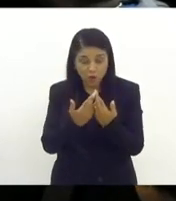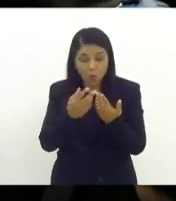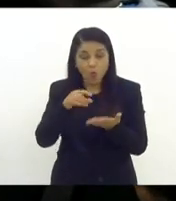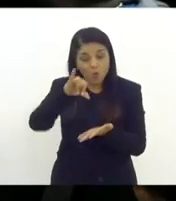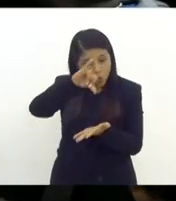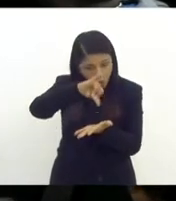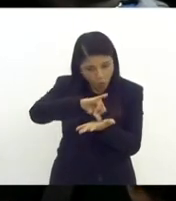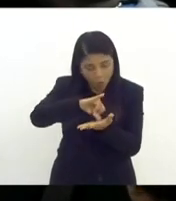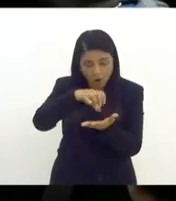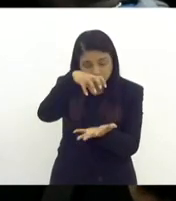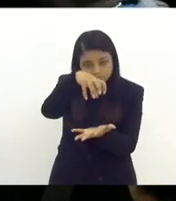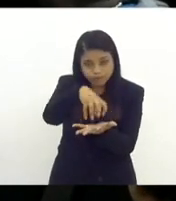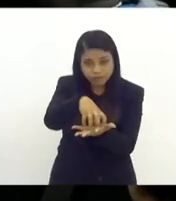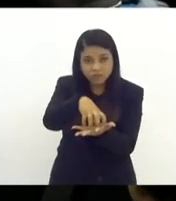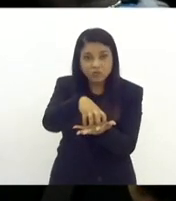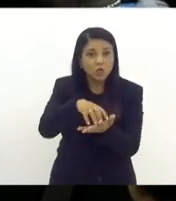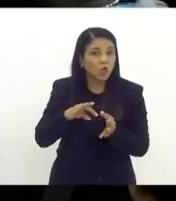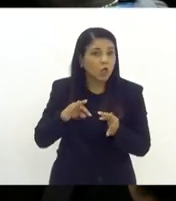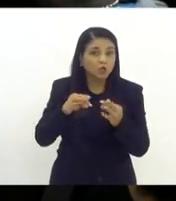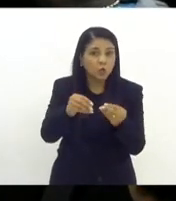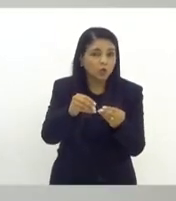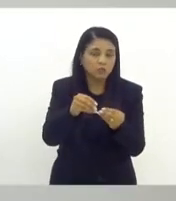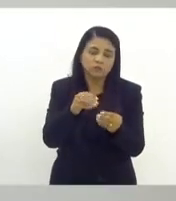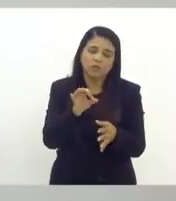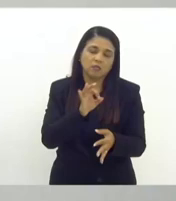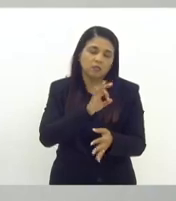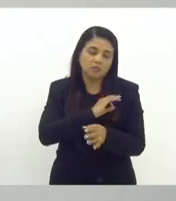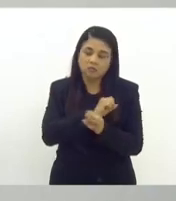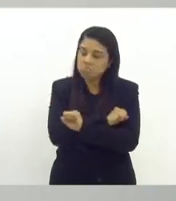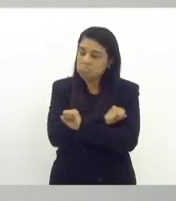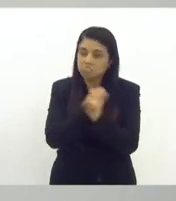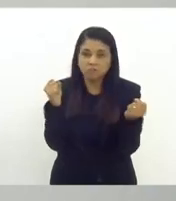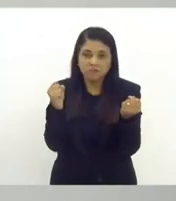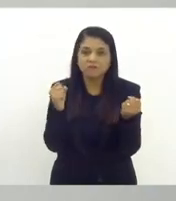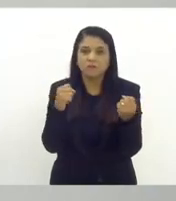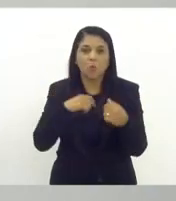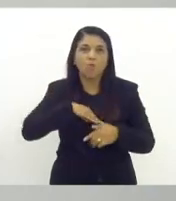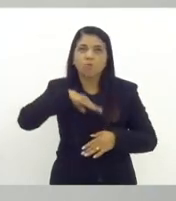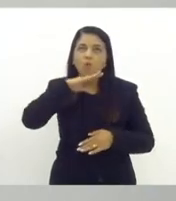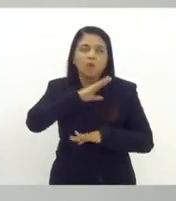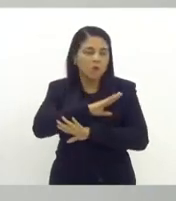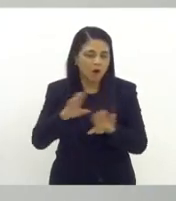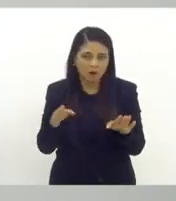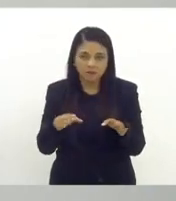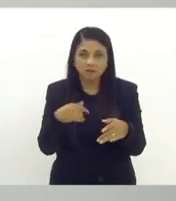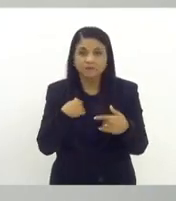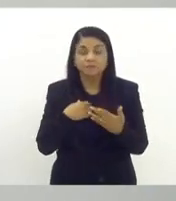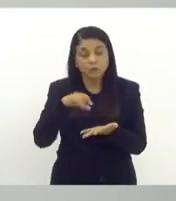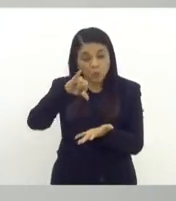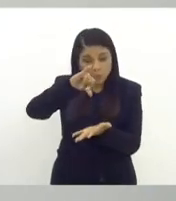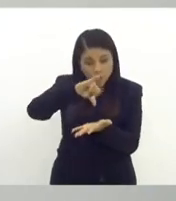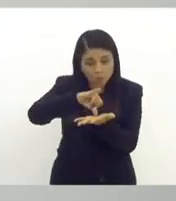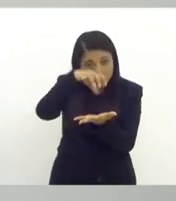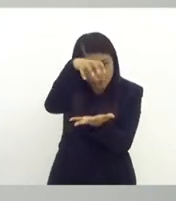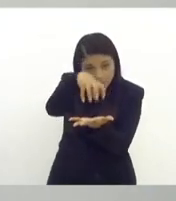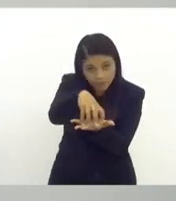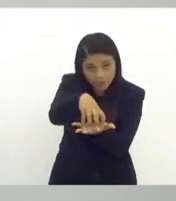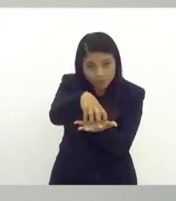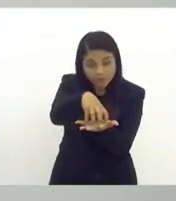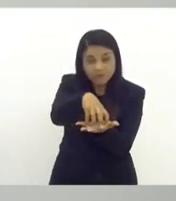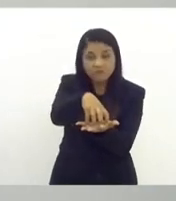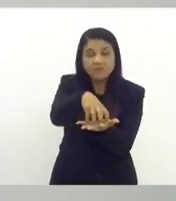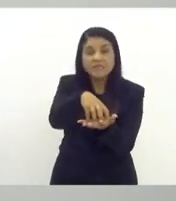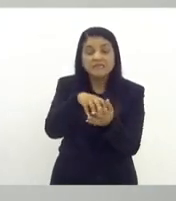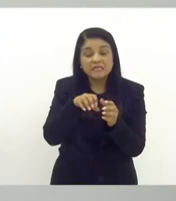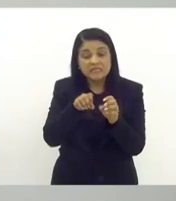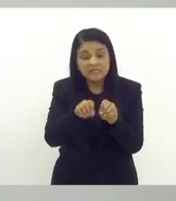negócio de todas as delegacias é uma peregrinação que eu não aguento mais mas votando no lugar só ensinem as pessoas